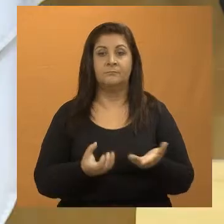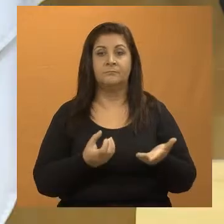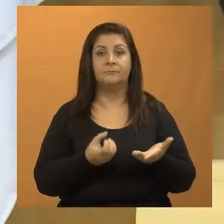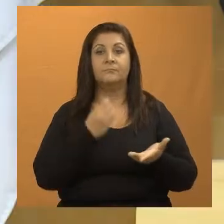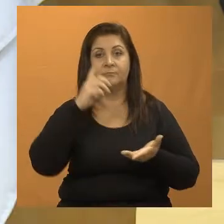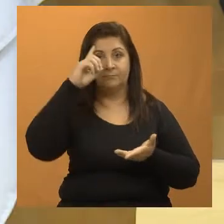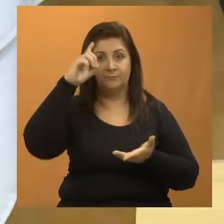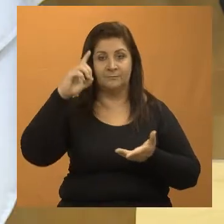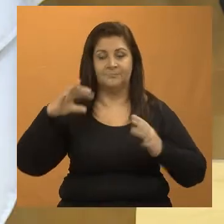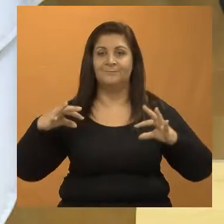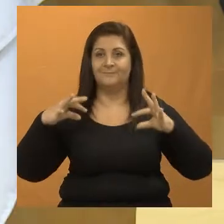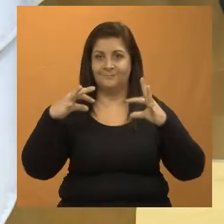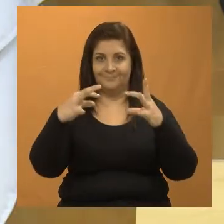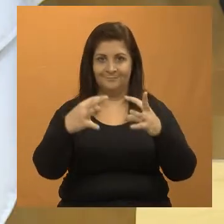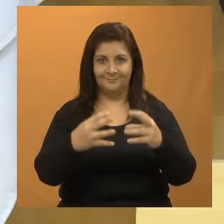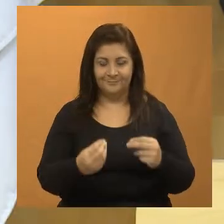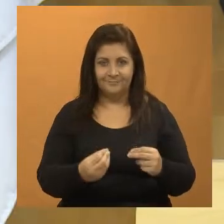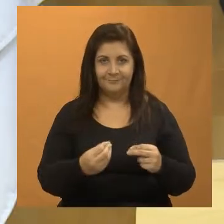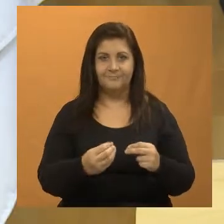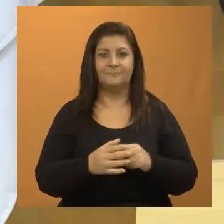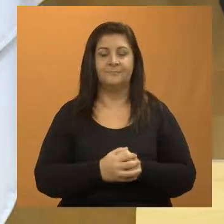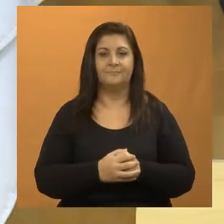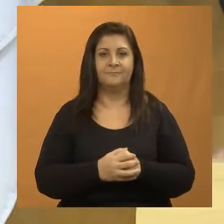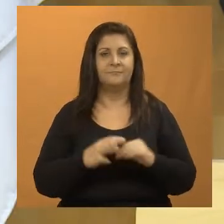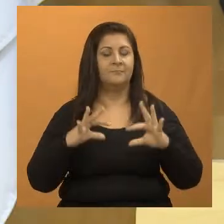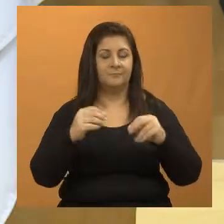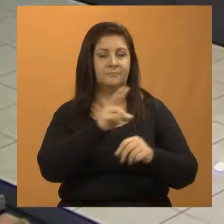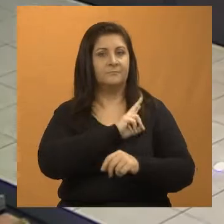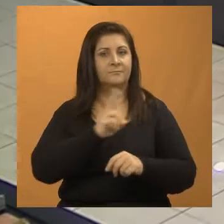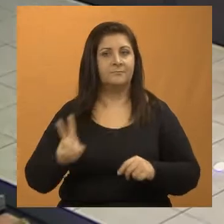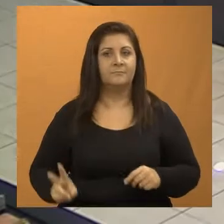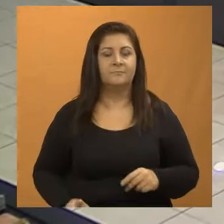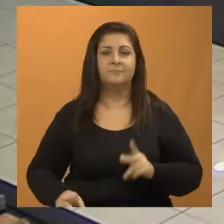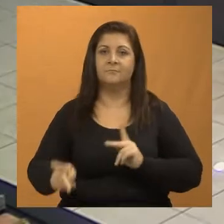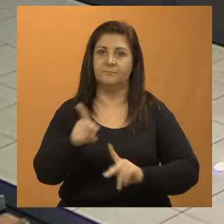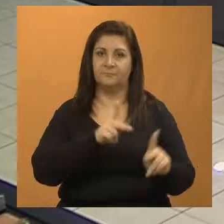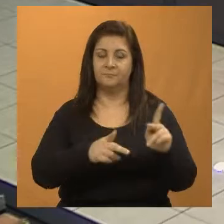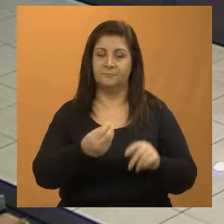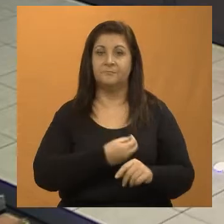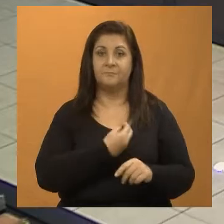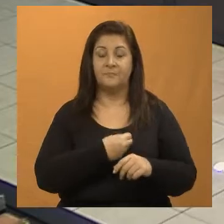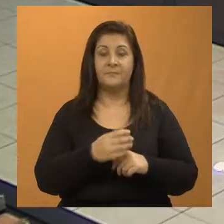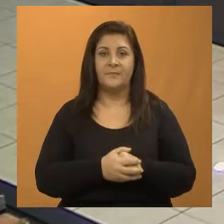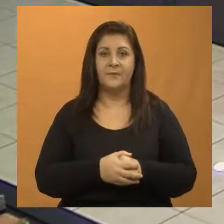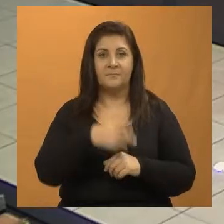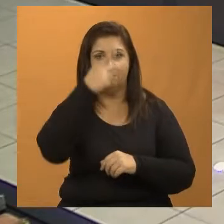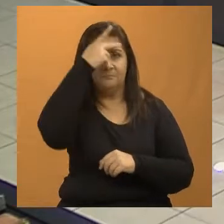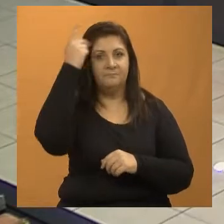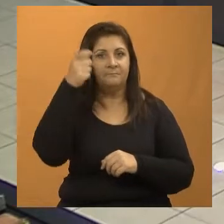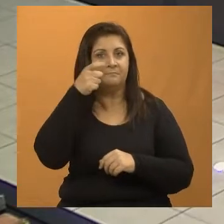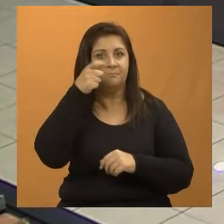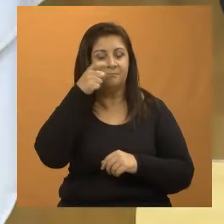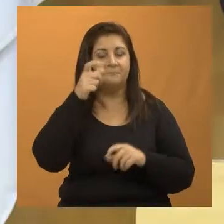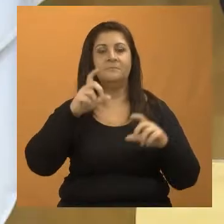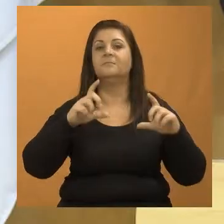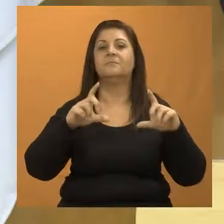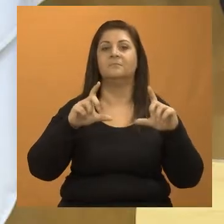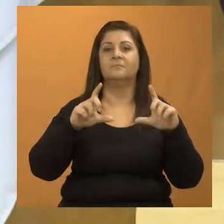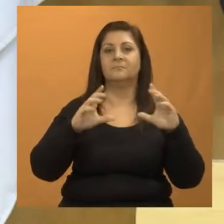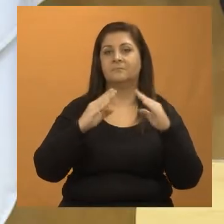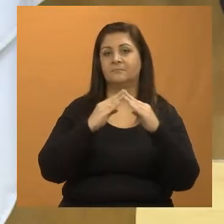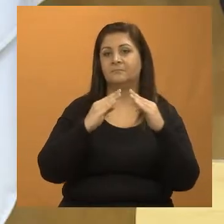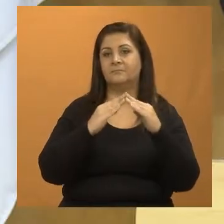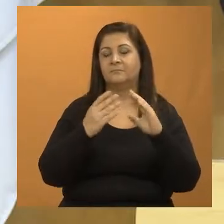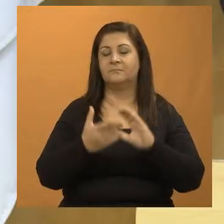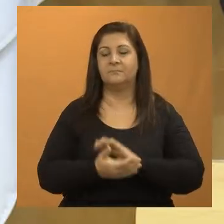Bom dia a todos os vereadores, munícipes aqui presentes, as pessoas em casa assistindo pela internet ou pela TV